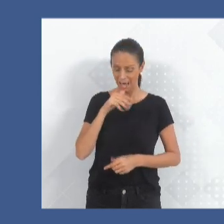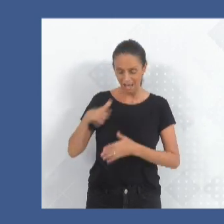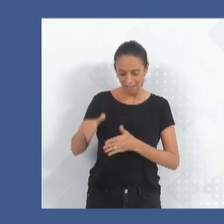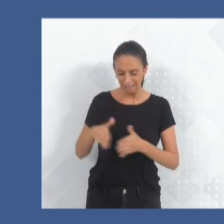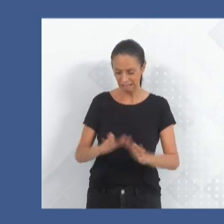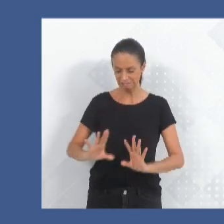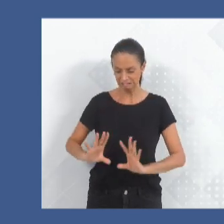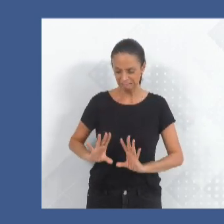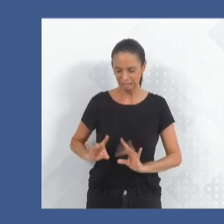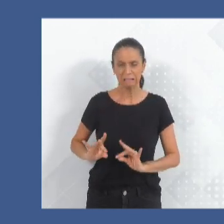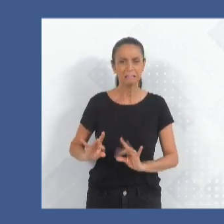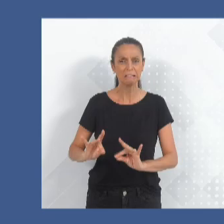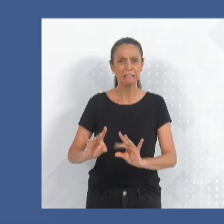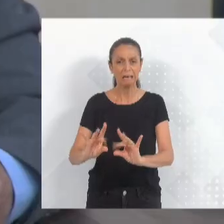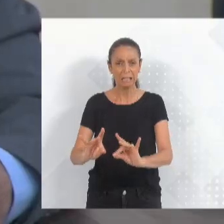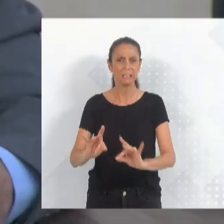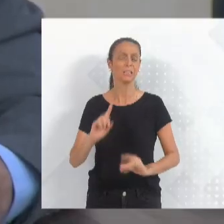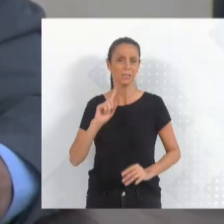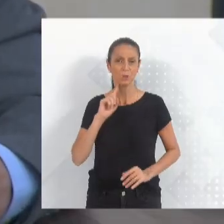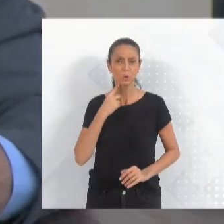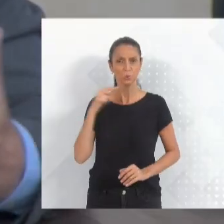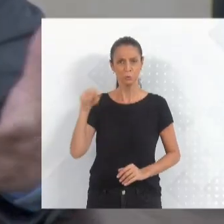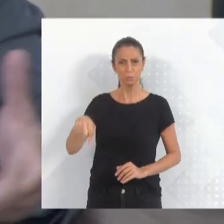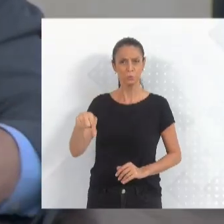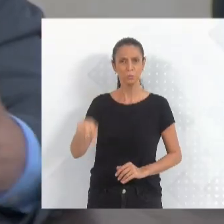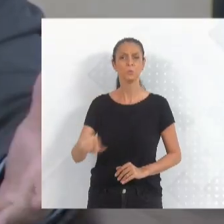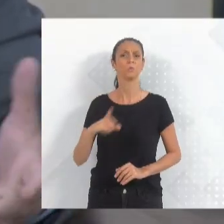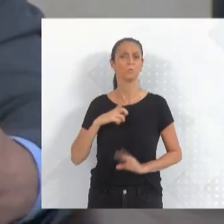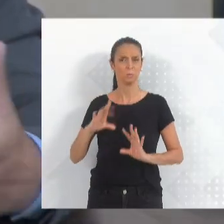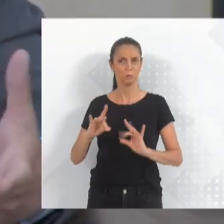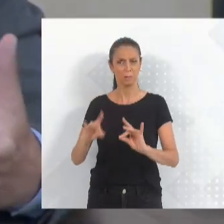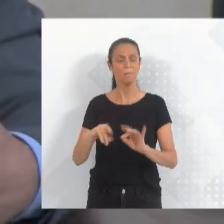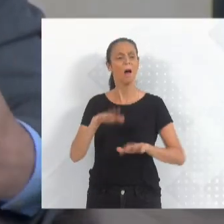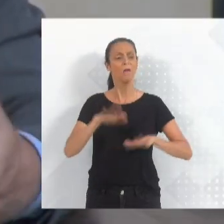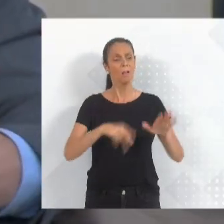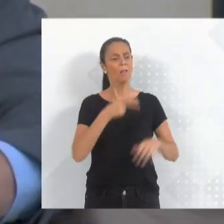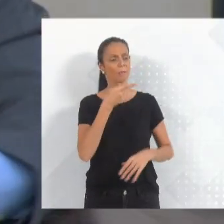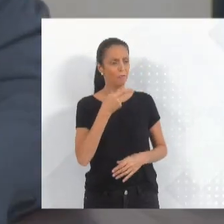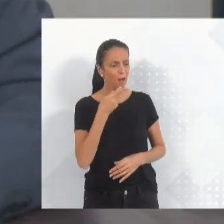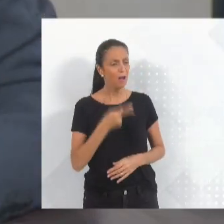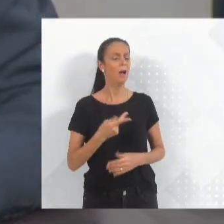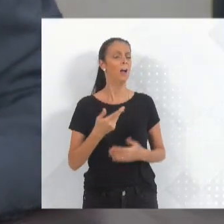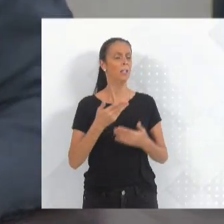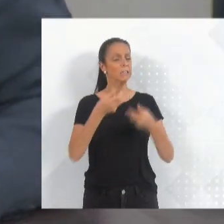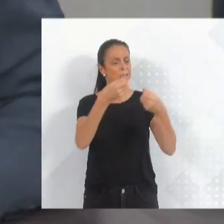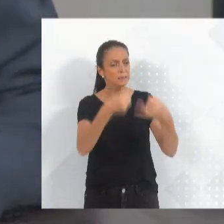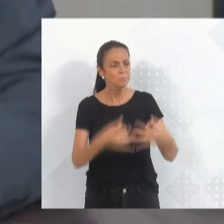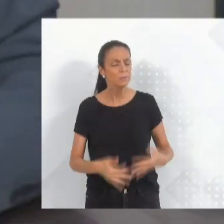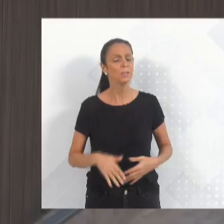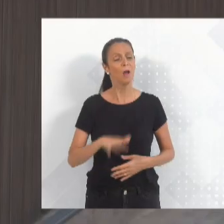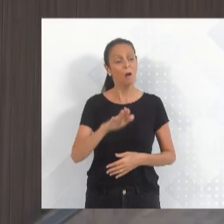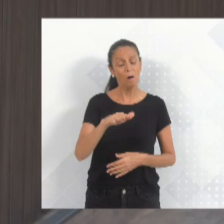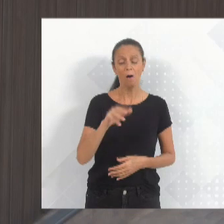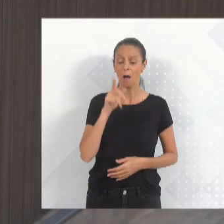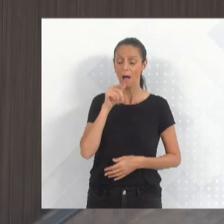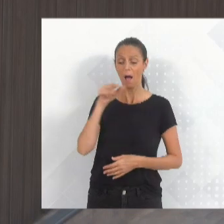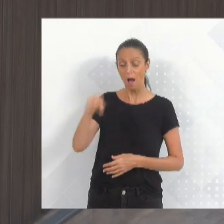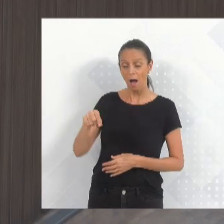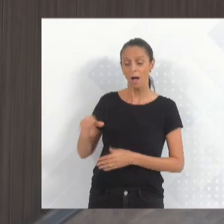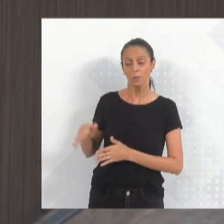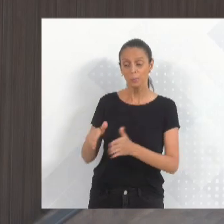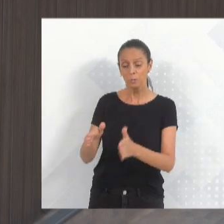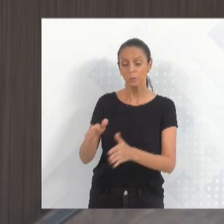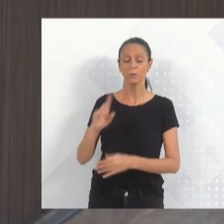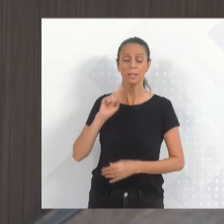A gente muitas vezes fala de turbidez, mas as pessoas têm uma dificuldade de compreensão, mas na realidade é